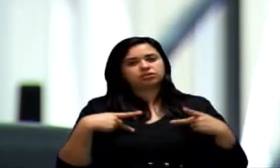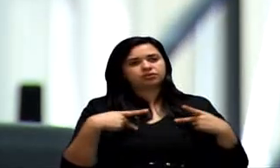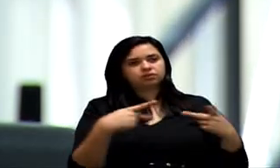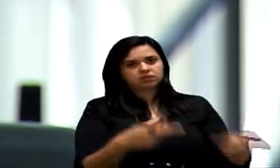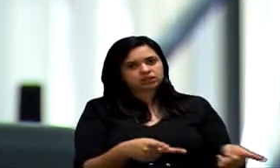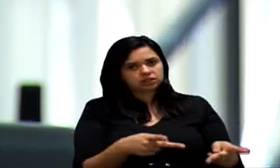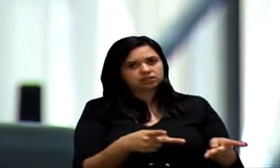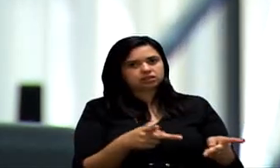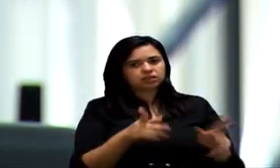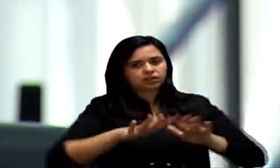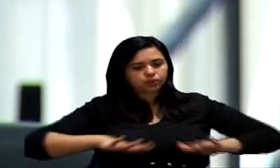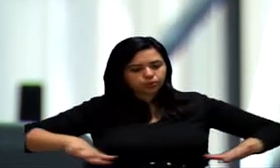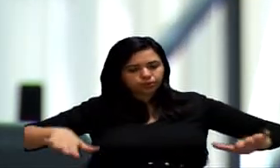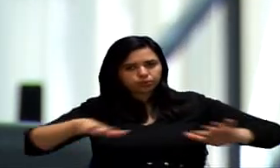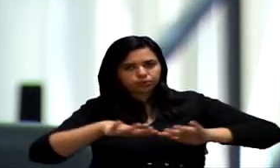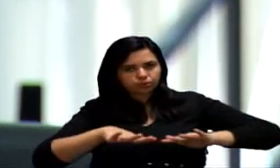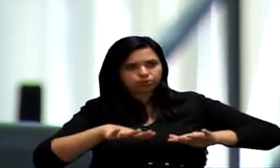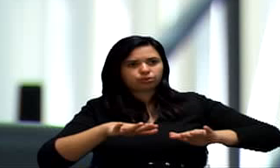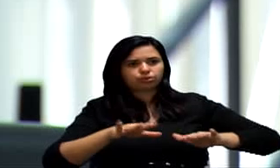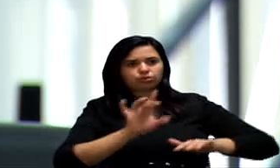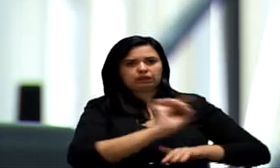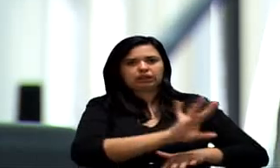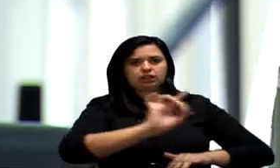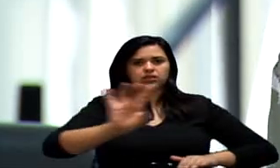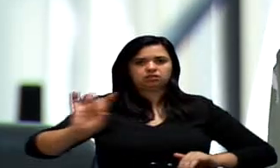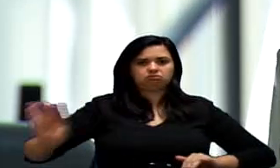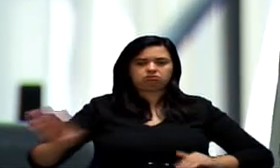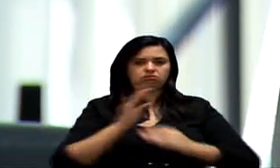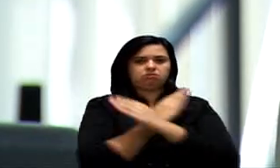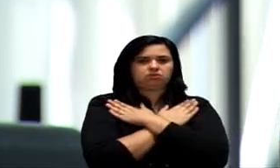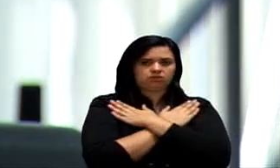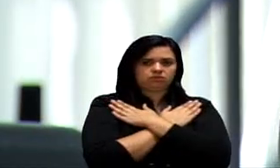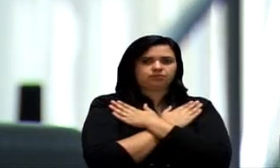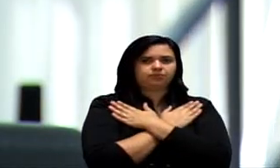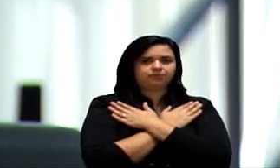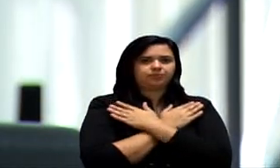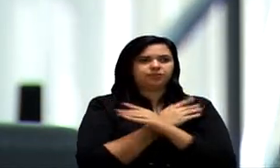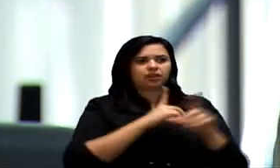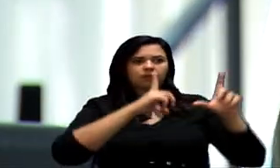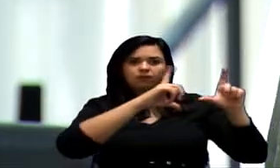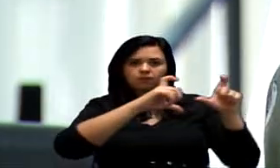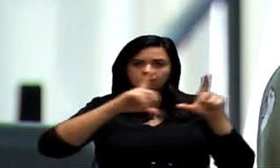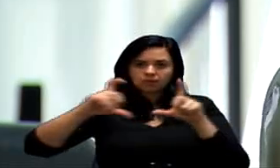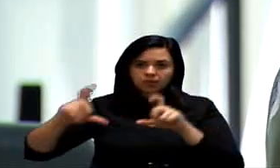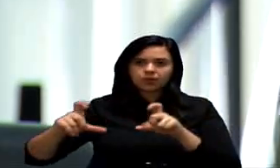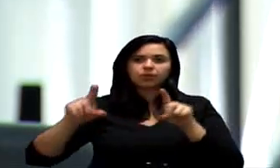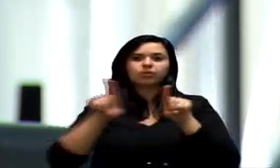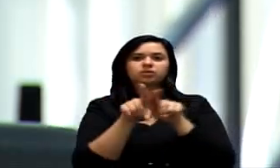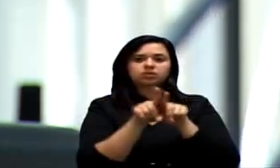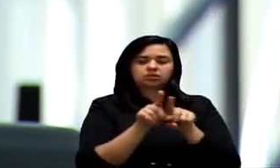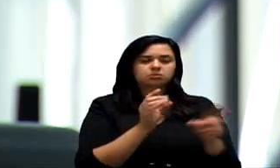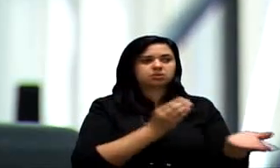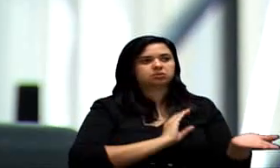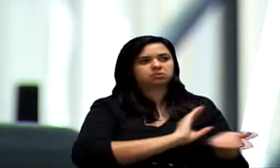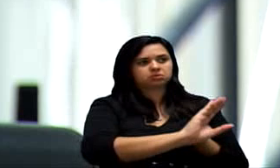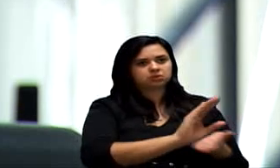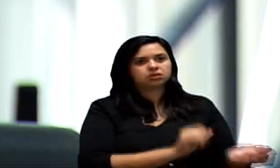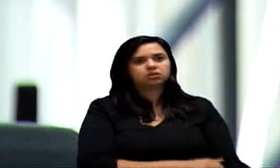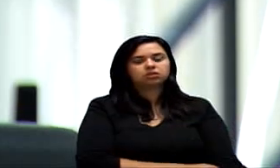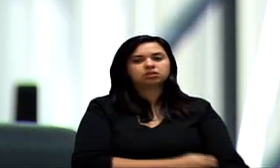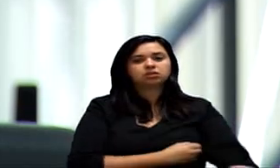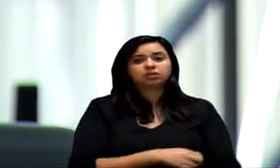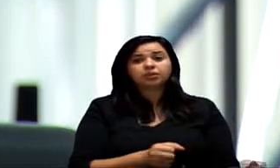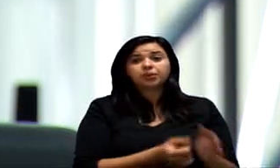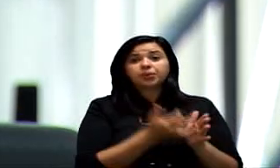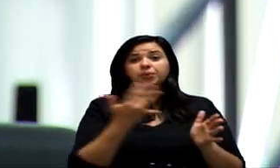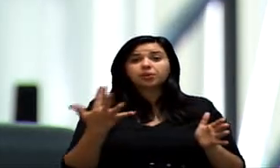né, fomos pessoalmente, tenho fotos, a gente mandou requerimento para a prefeitura perguntando quando seria a manutenção, porque